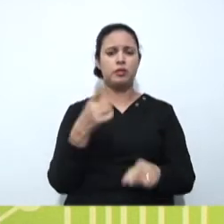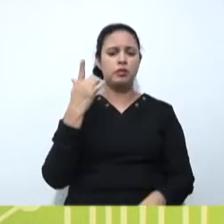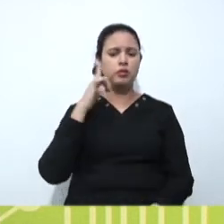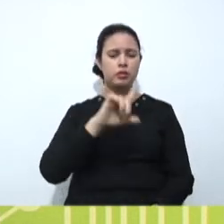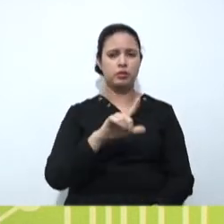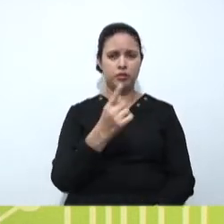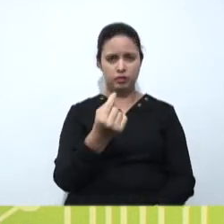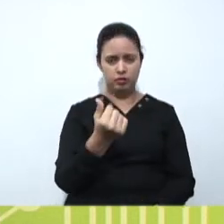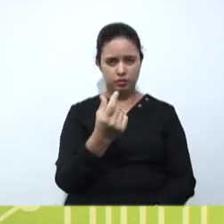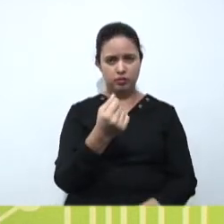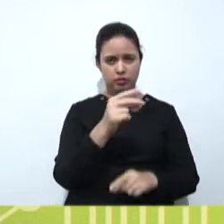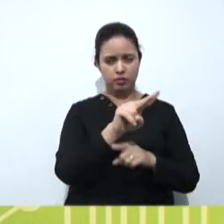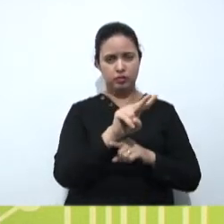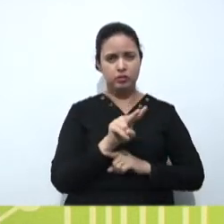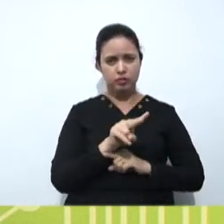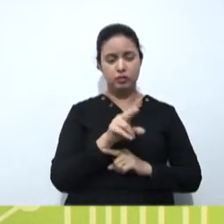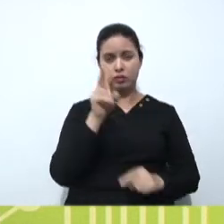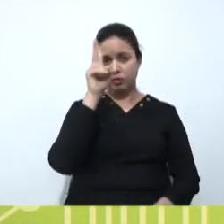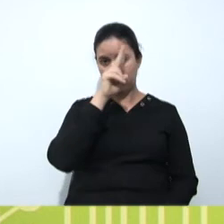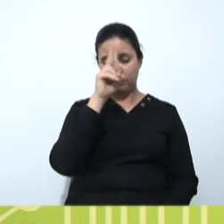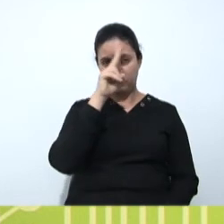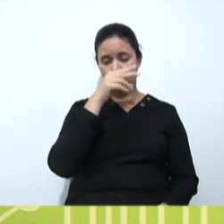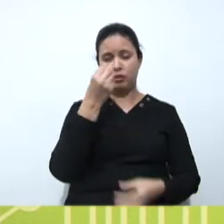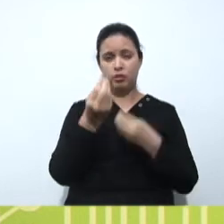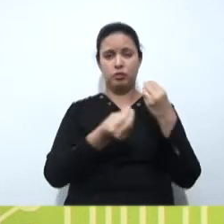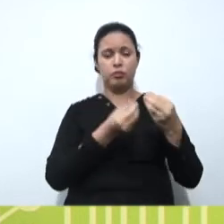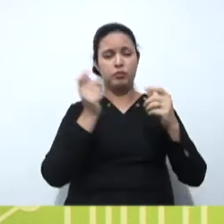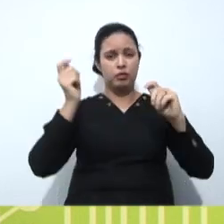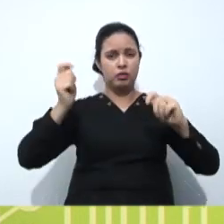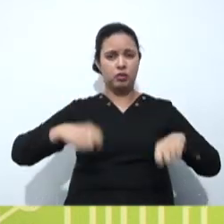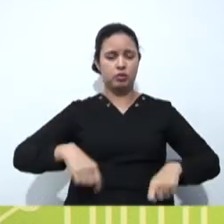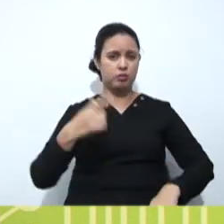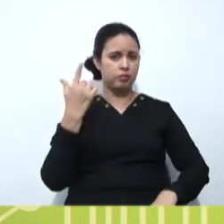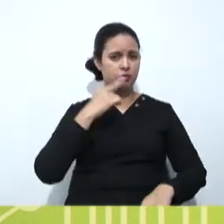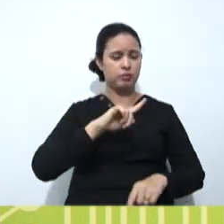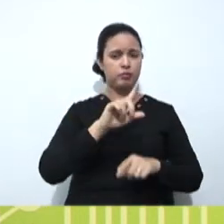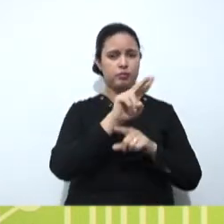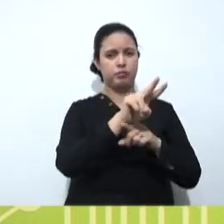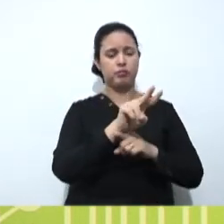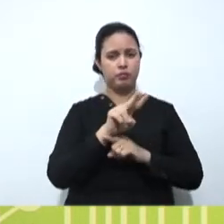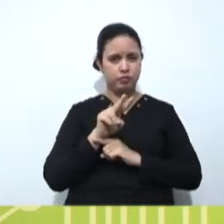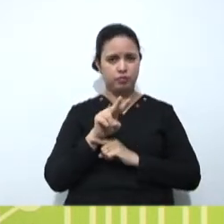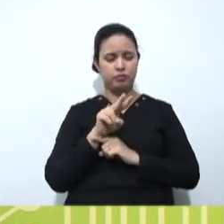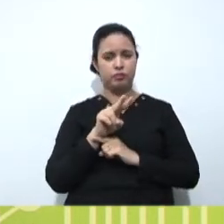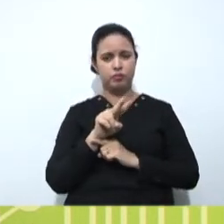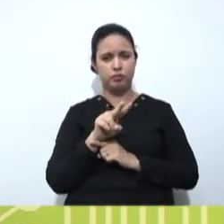apoio financeiro. Vamos relembrar como a gente pode conseguir financiamento